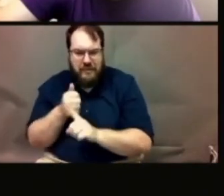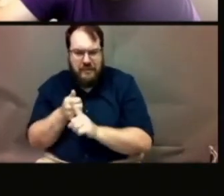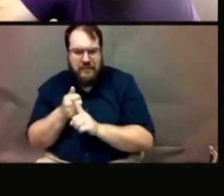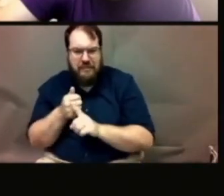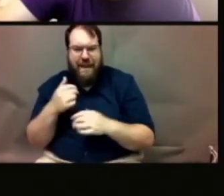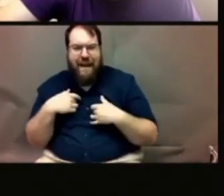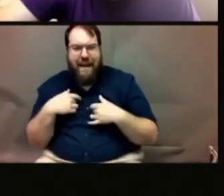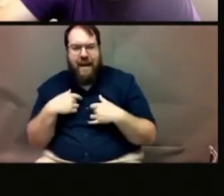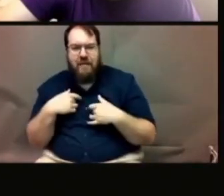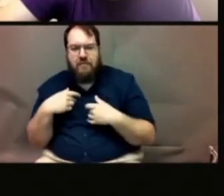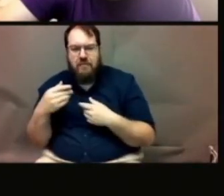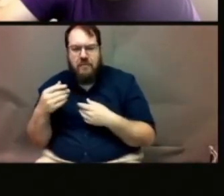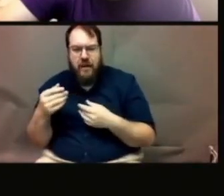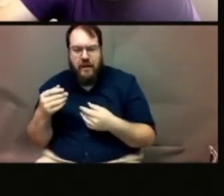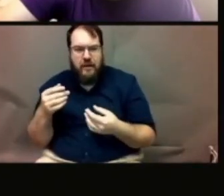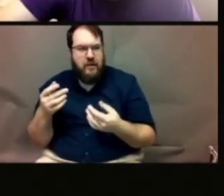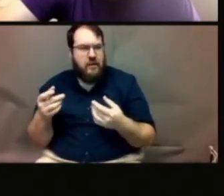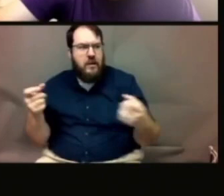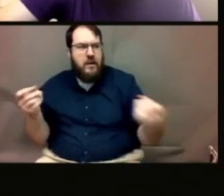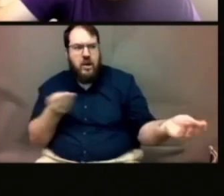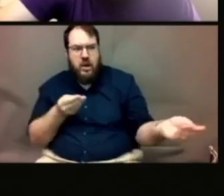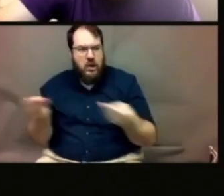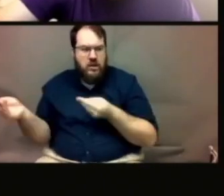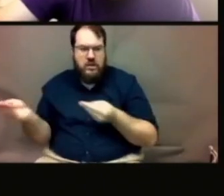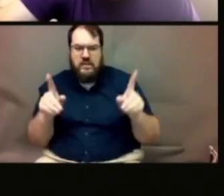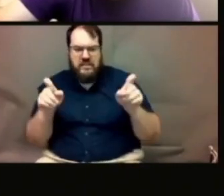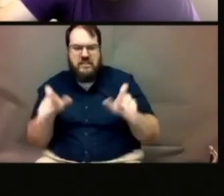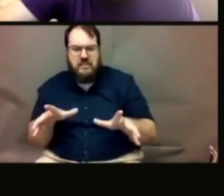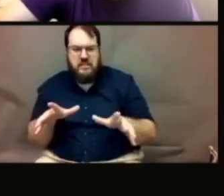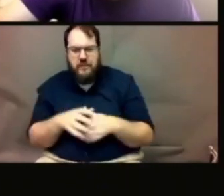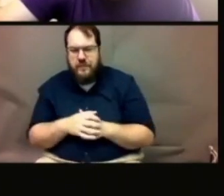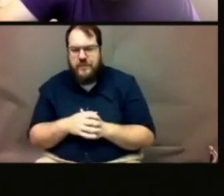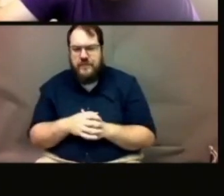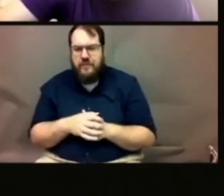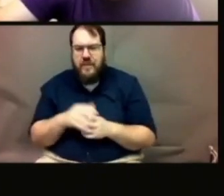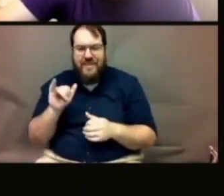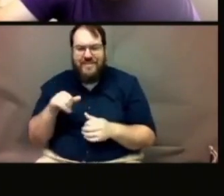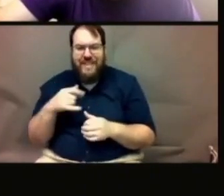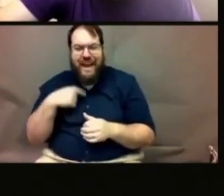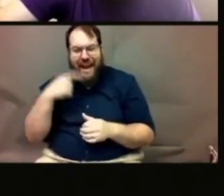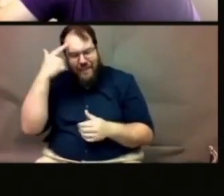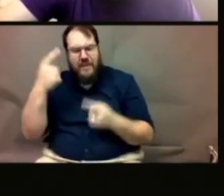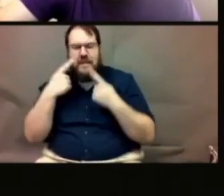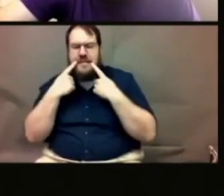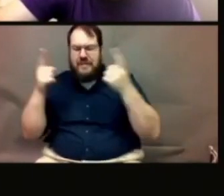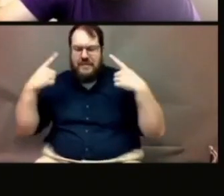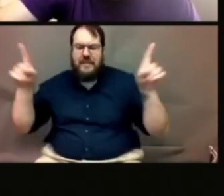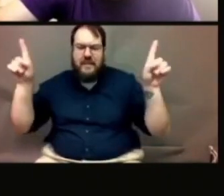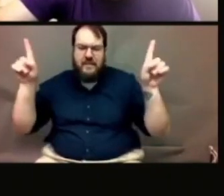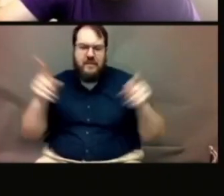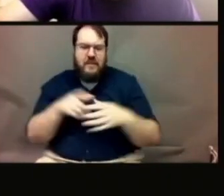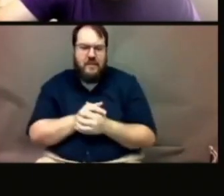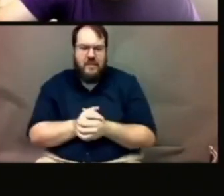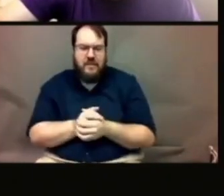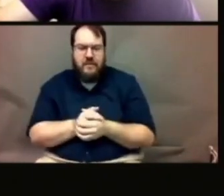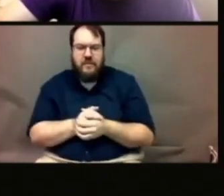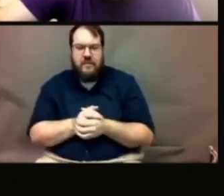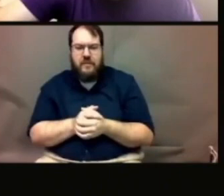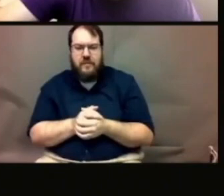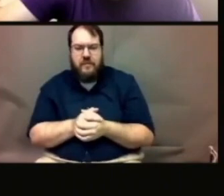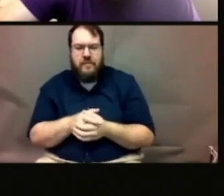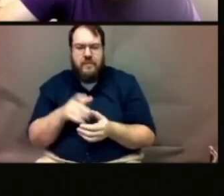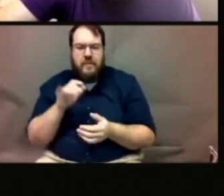muita mão na massa nesses aplicativos e nós temos essa progressão que para nós parece bastante